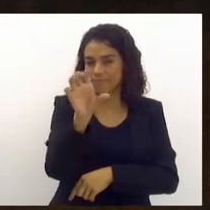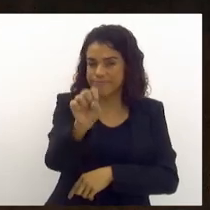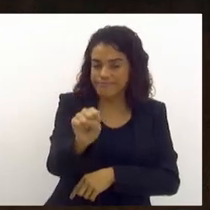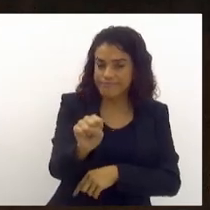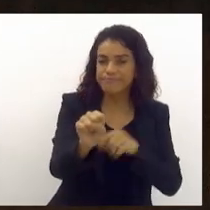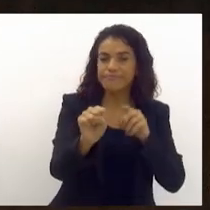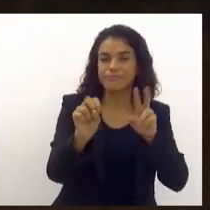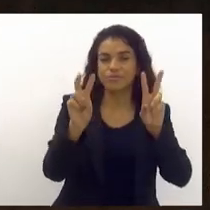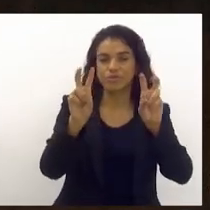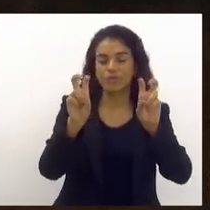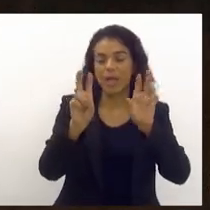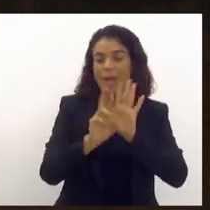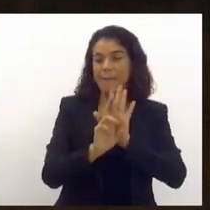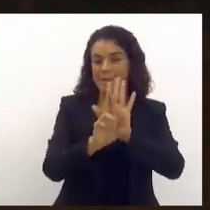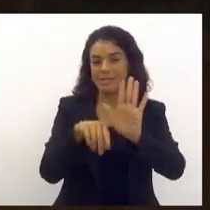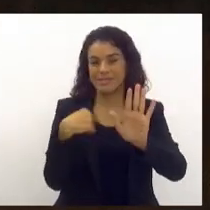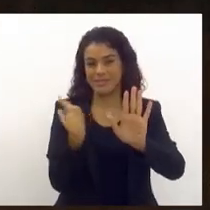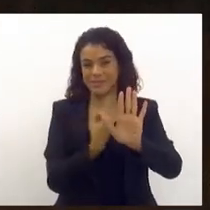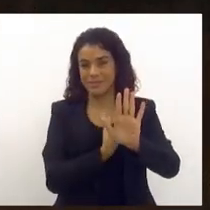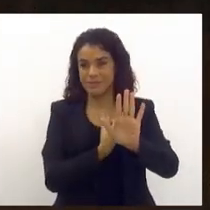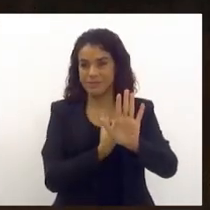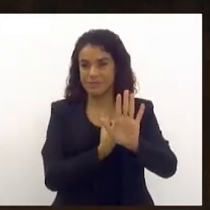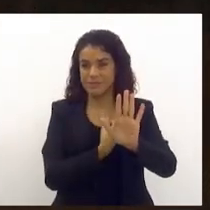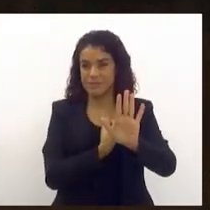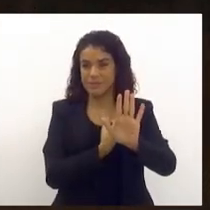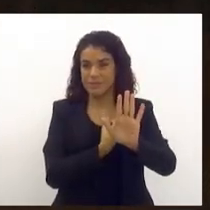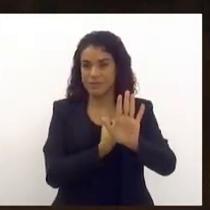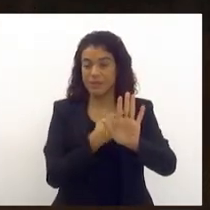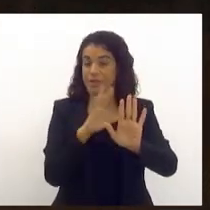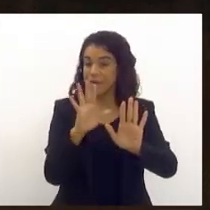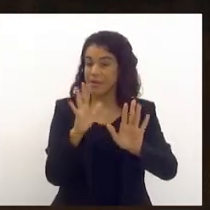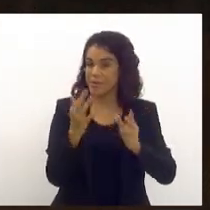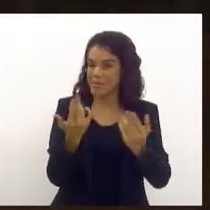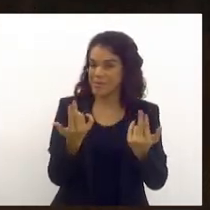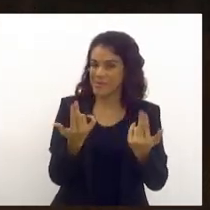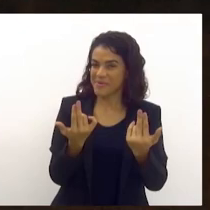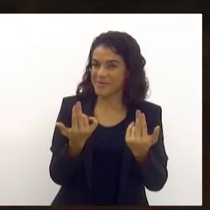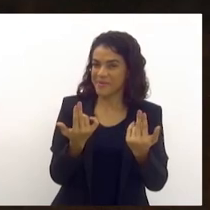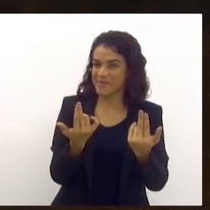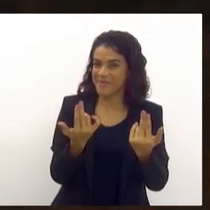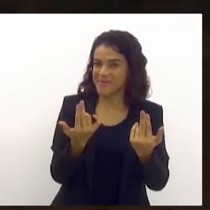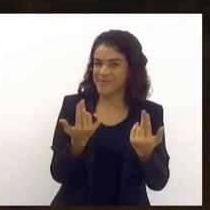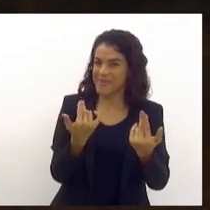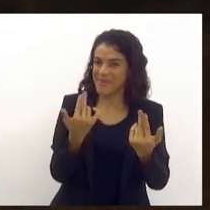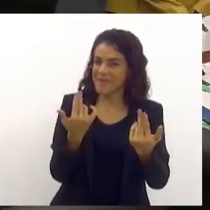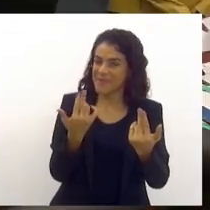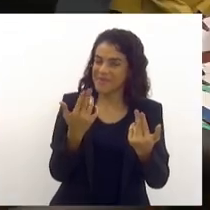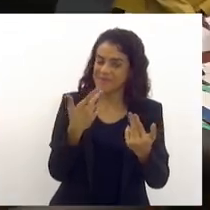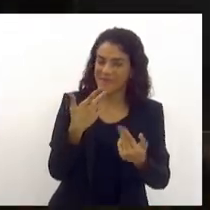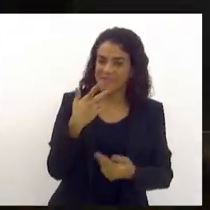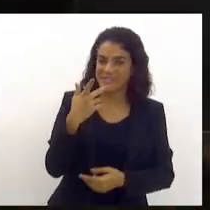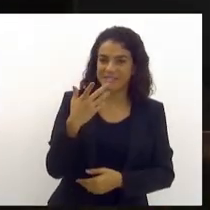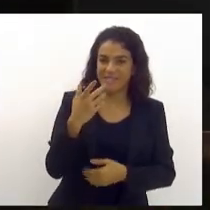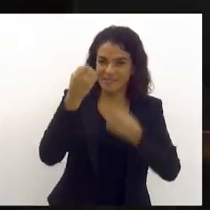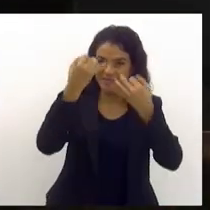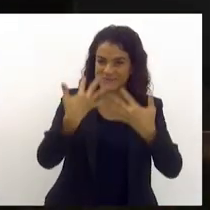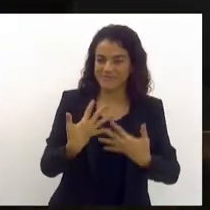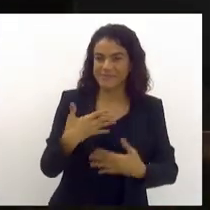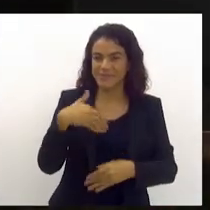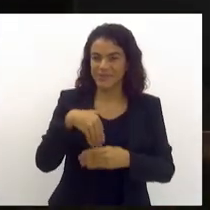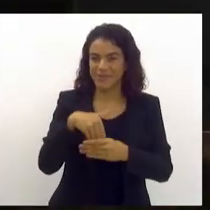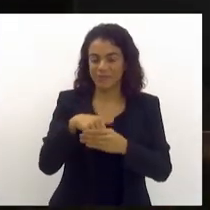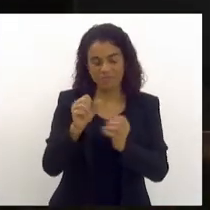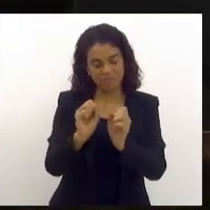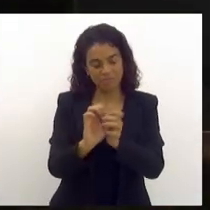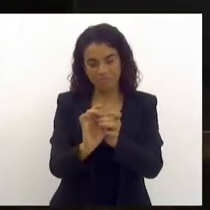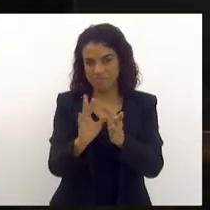de todos nós, está... Eu já ia tomar liberdade, mas achei que o senhor ia fazer declaração de voto e não falei antes. Então, não, mas